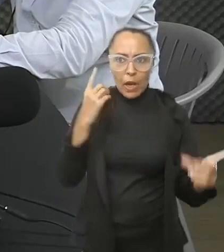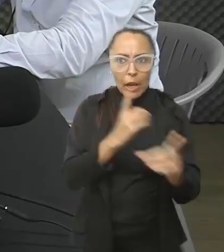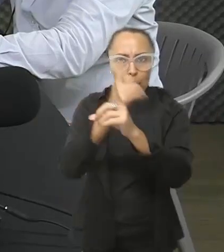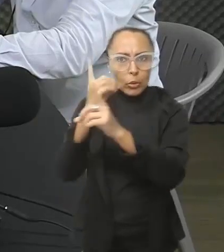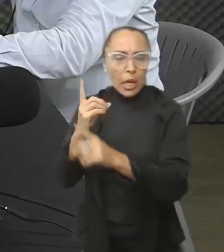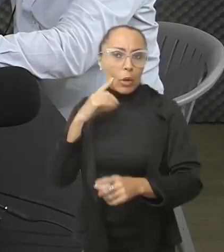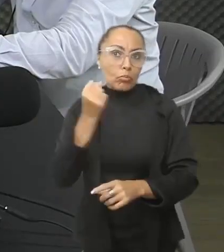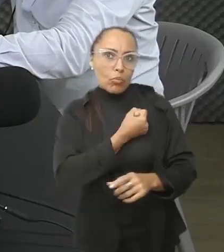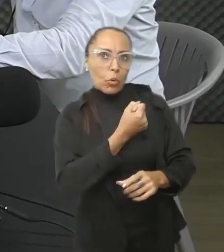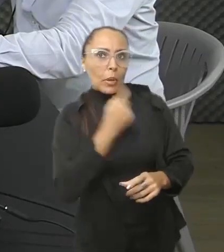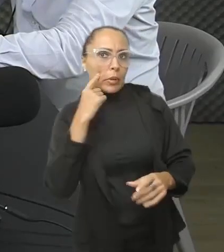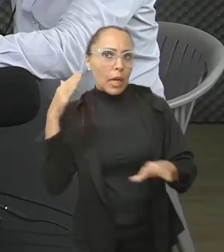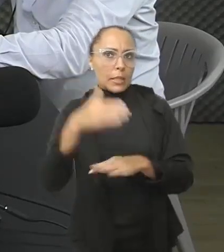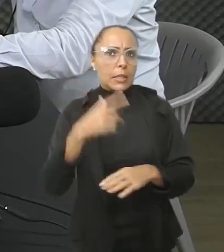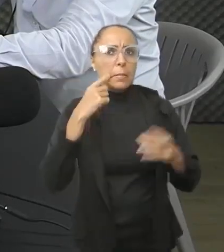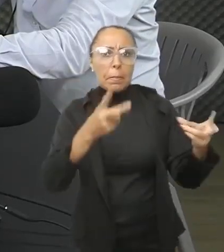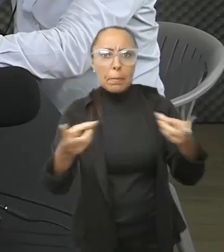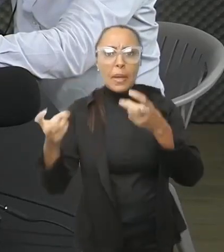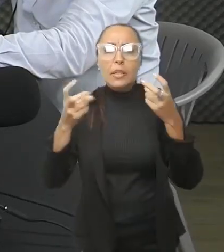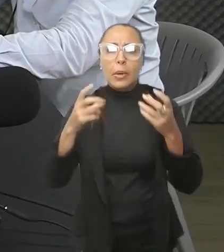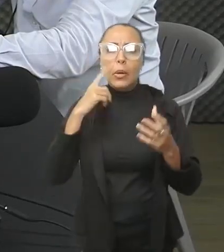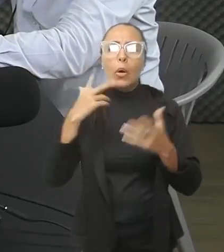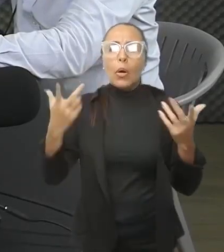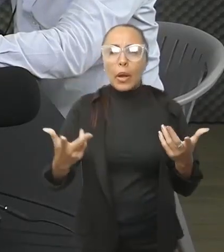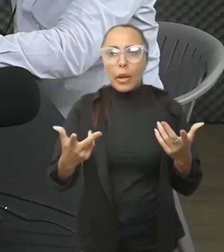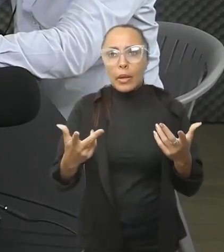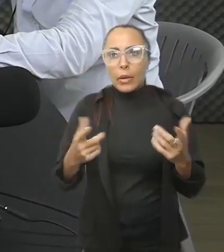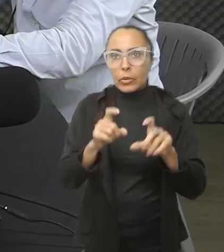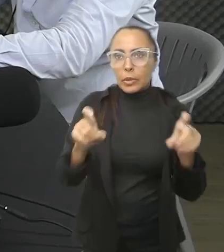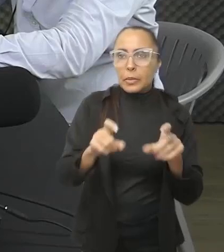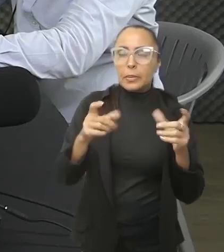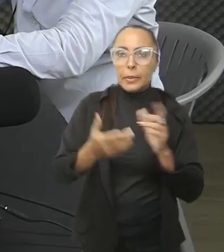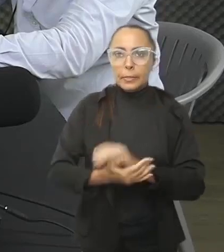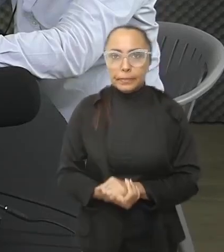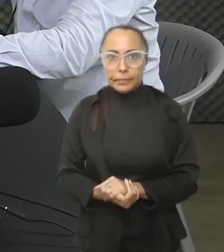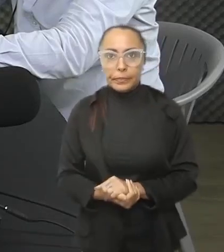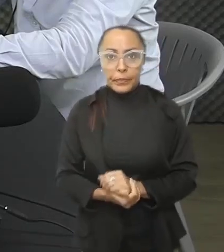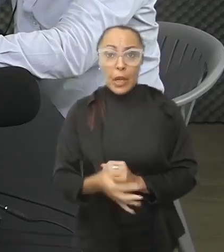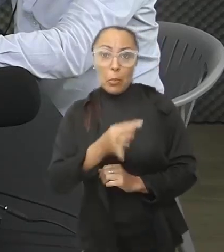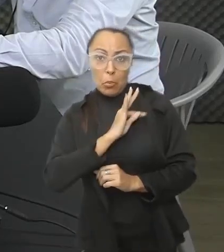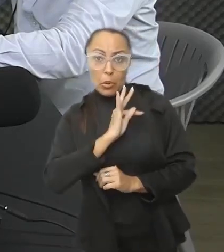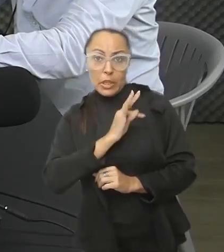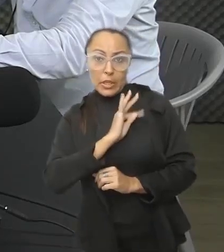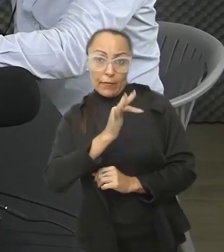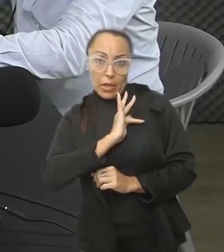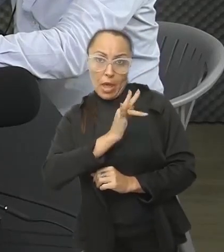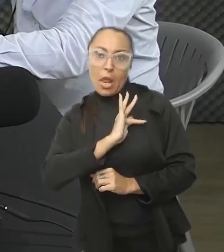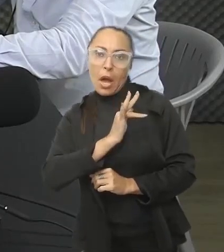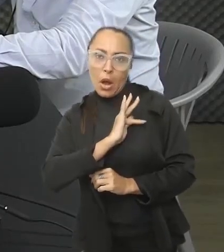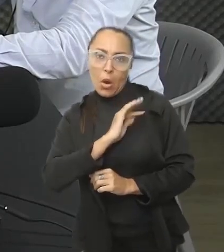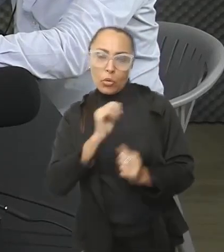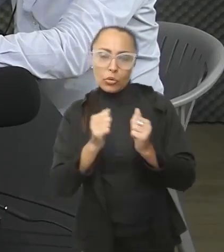númerozinho que quando você acessa, você consegue identificar qual é o equipamento que está acessando. A Polícia Federal, juntamente com o Ministério Público do